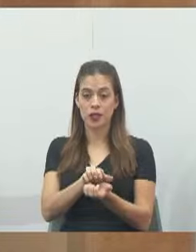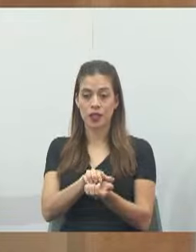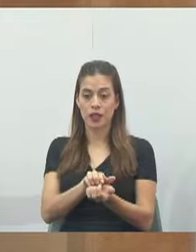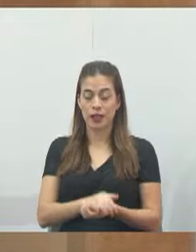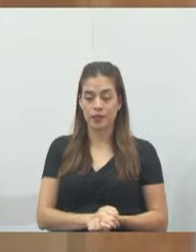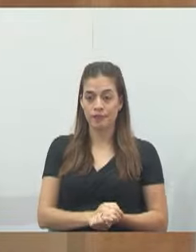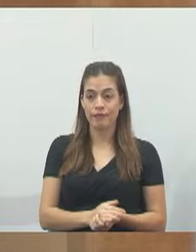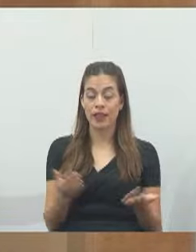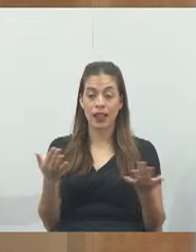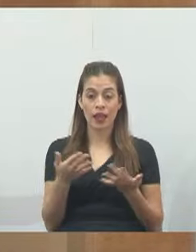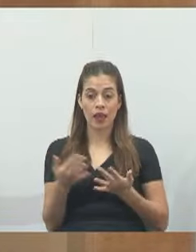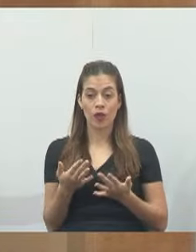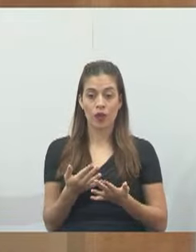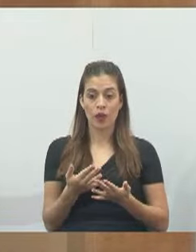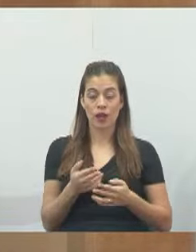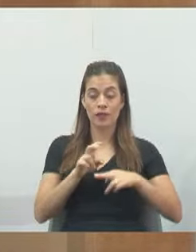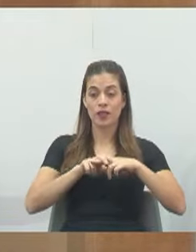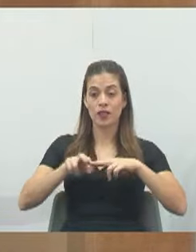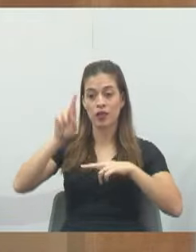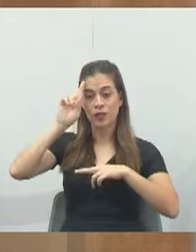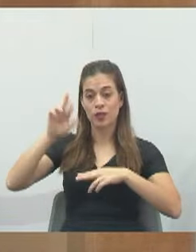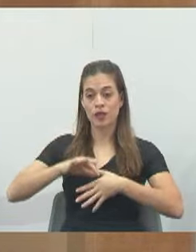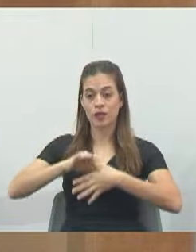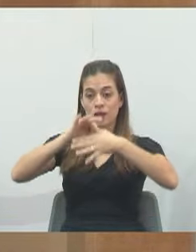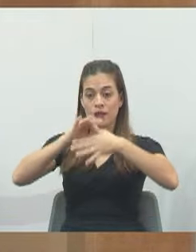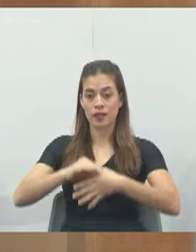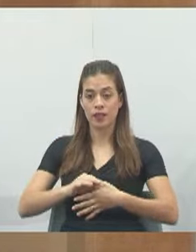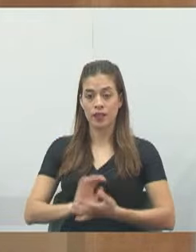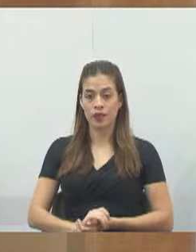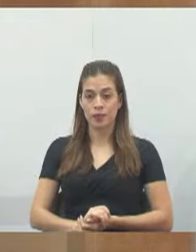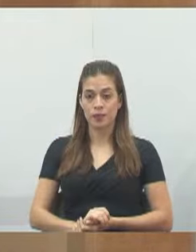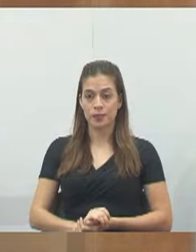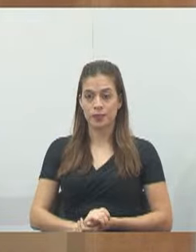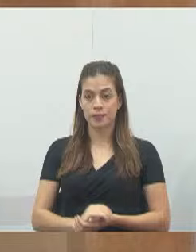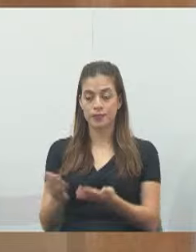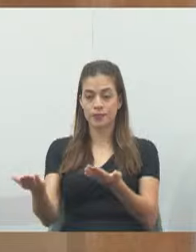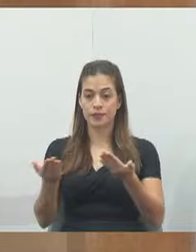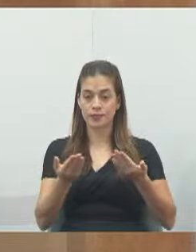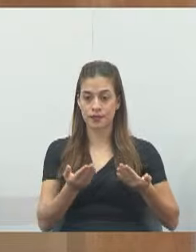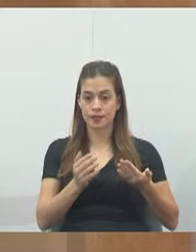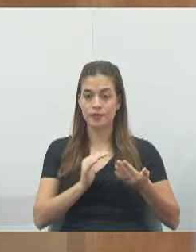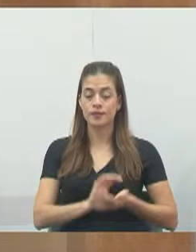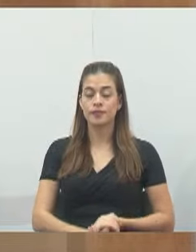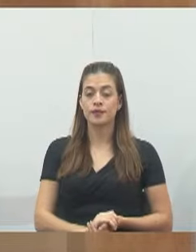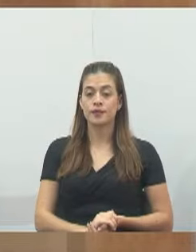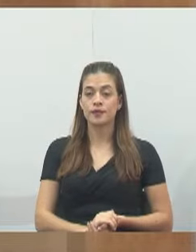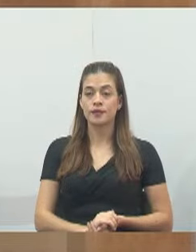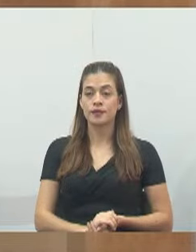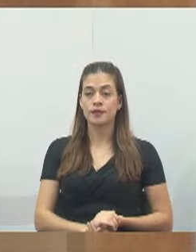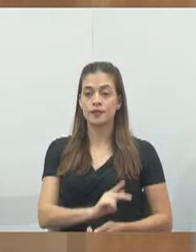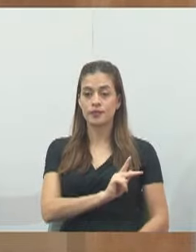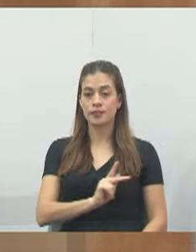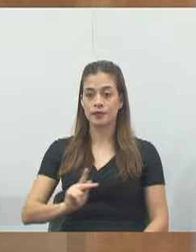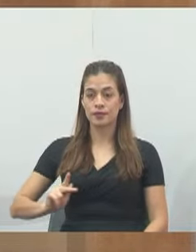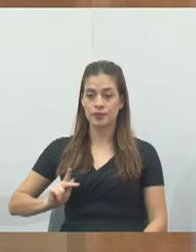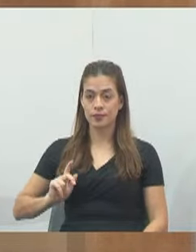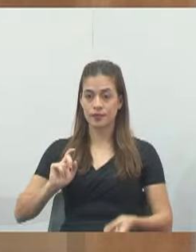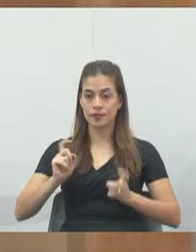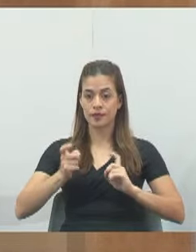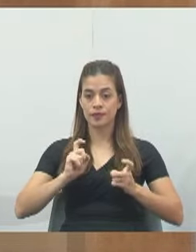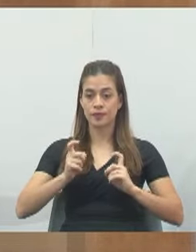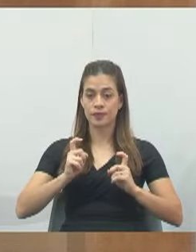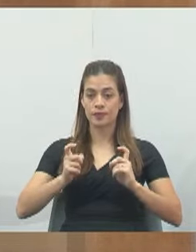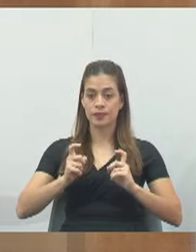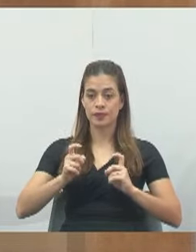Senhoras e senhores, vamos agora nominar as nossas autoridades que aqui compõem a mesa diretora dos nossos trabalhos. Preside esta sessão